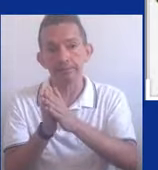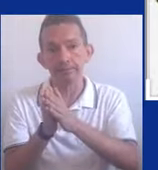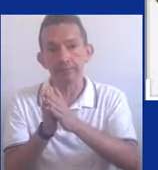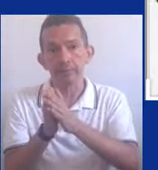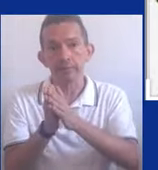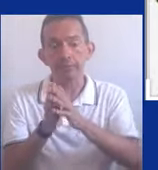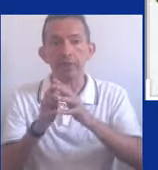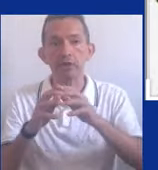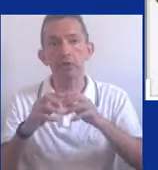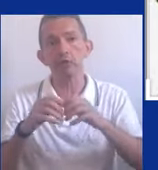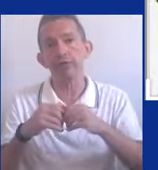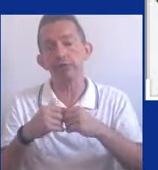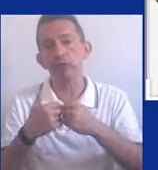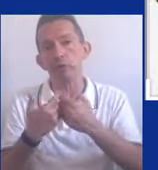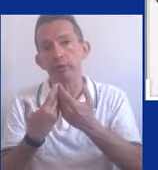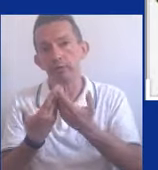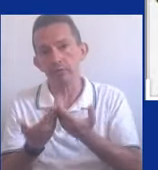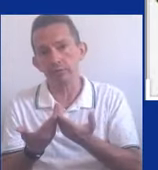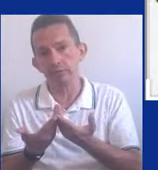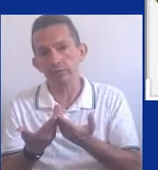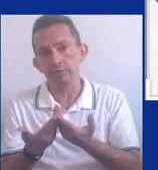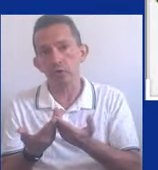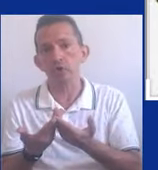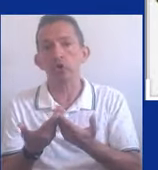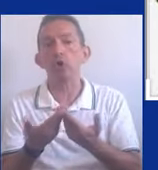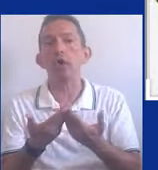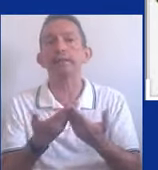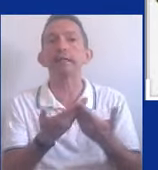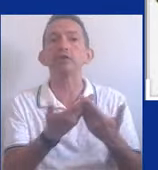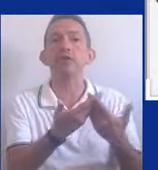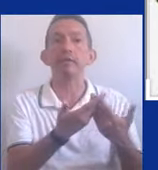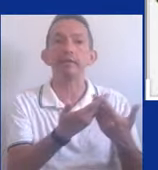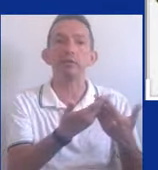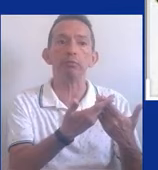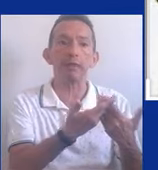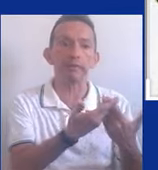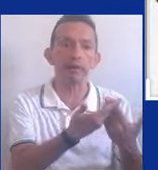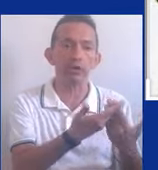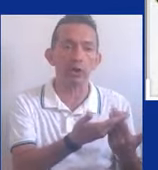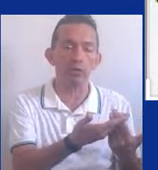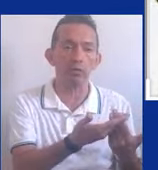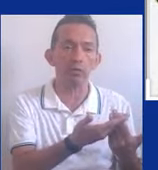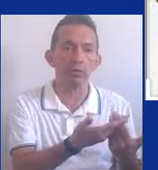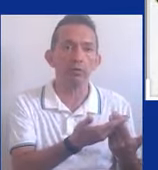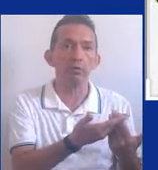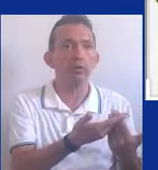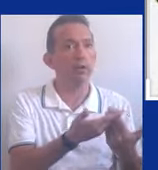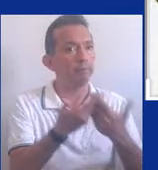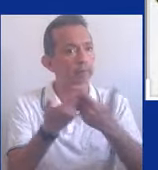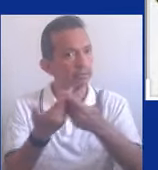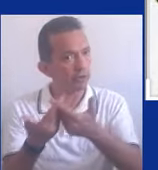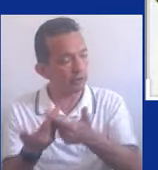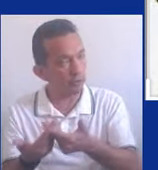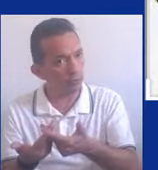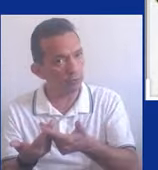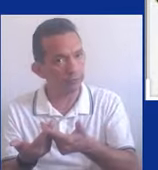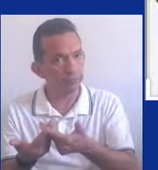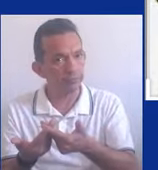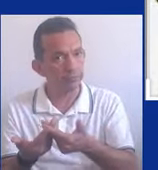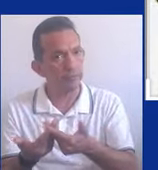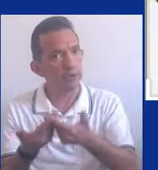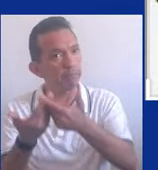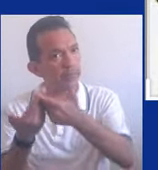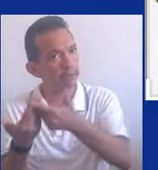desorganizar a partir de um fenômeno onde ocorre a transformação do plasma-gel em